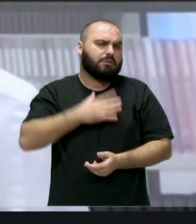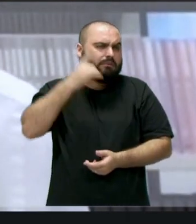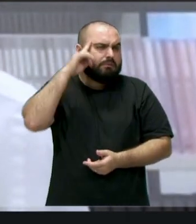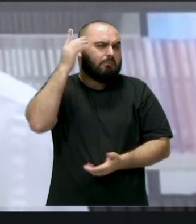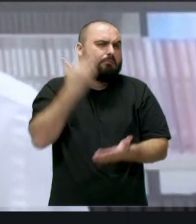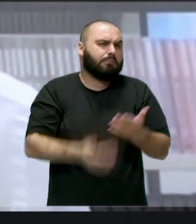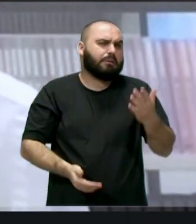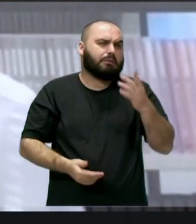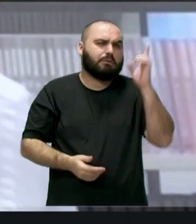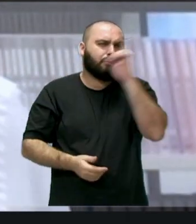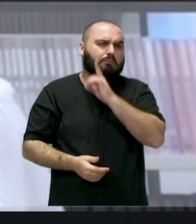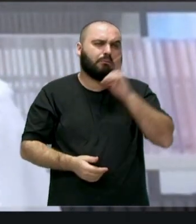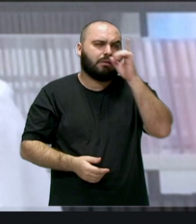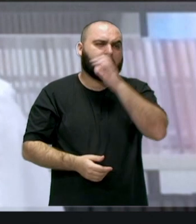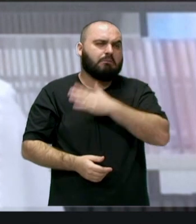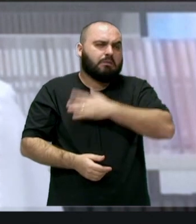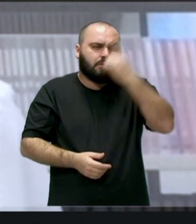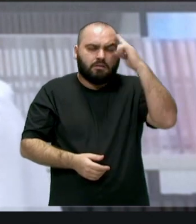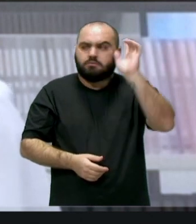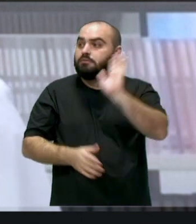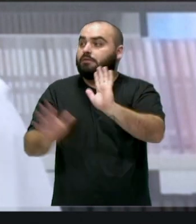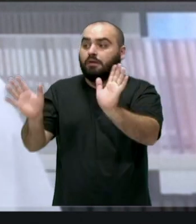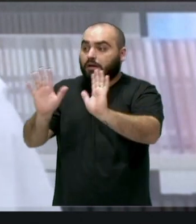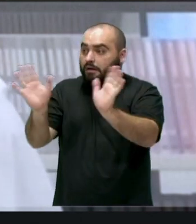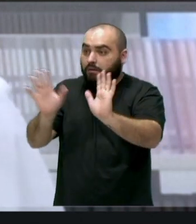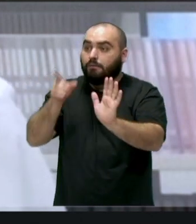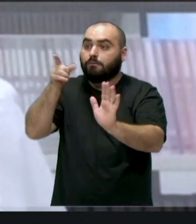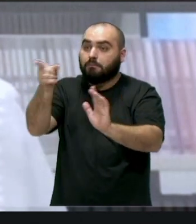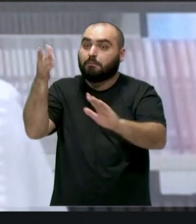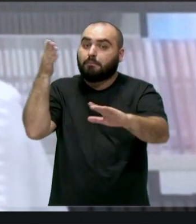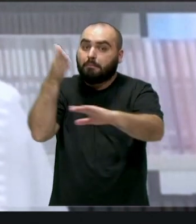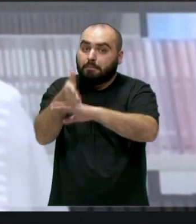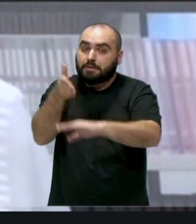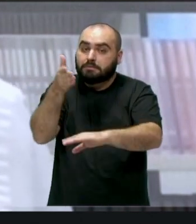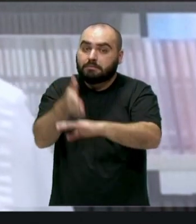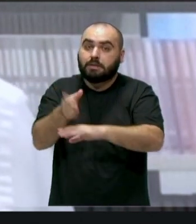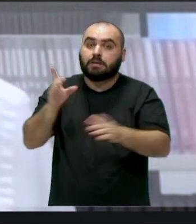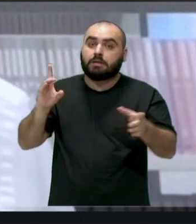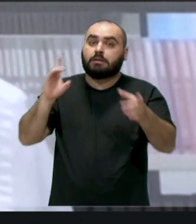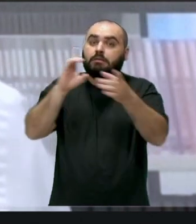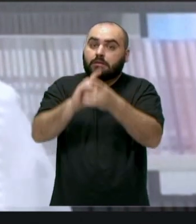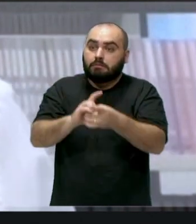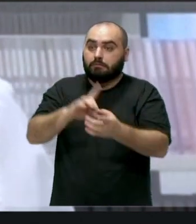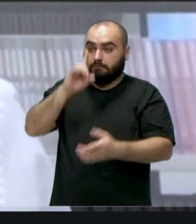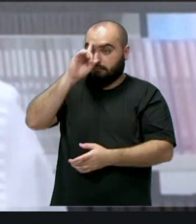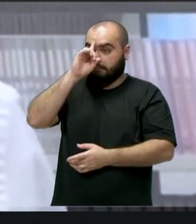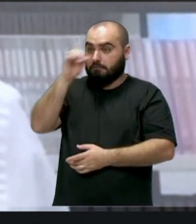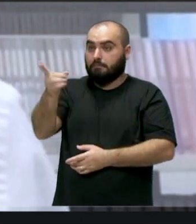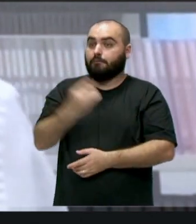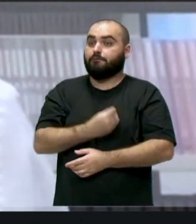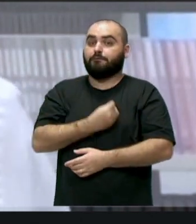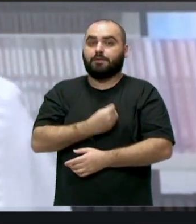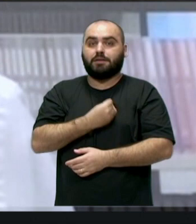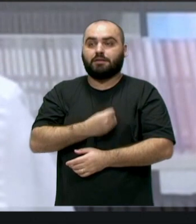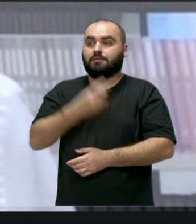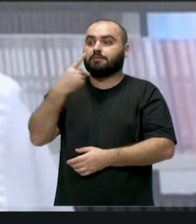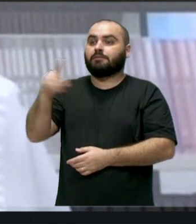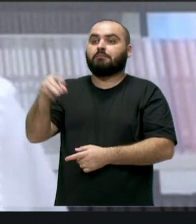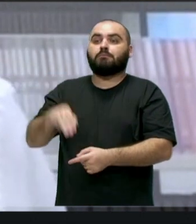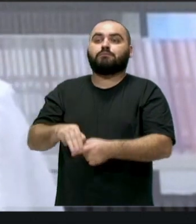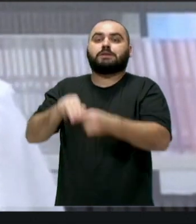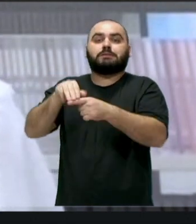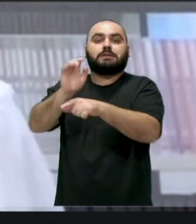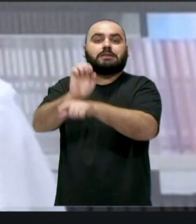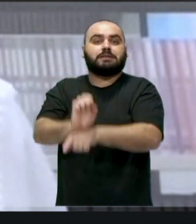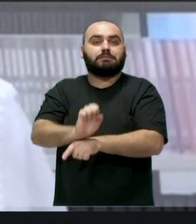nisso. De jeito nenhum, ao contrário, você vai participar de um processo democrático que vai definir a vida do teu município, do teu estado e do teu país.